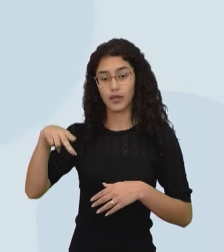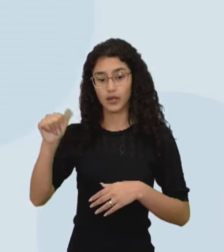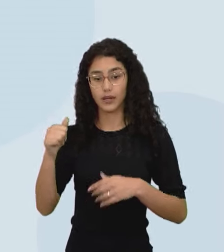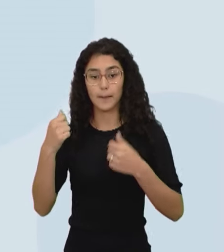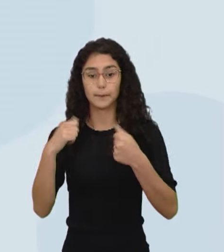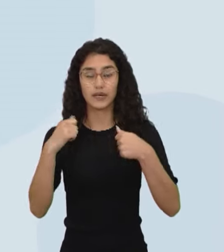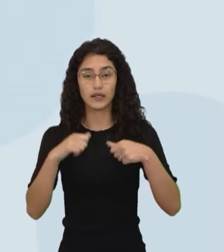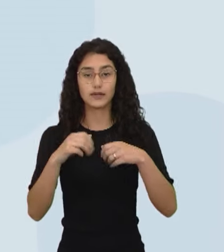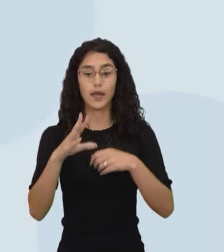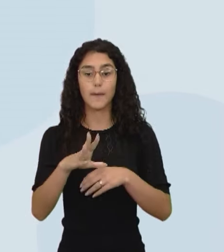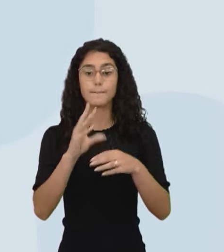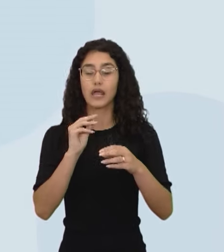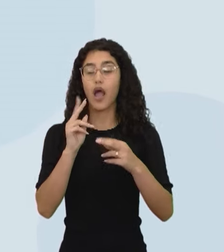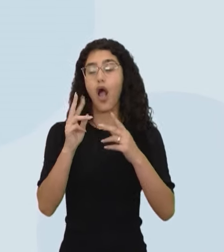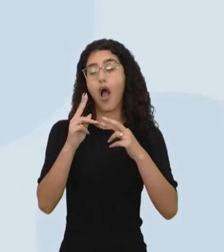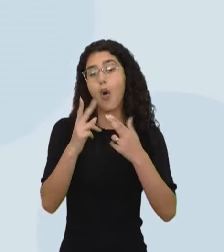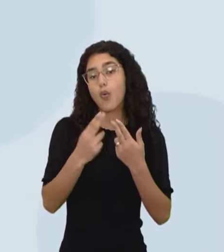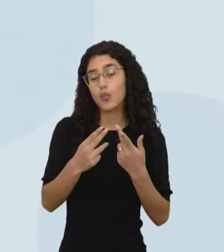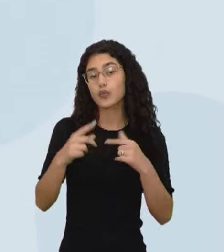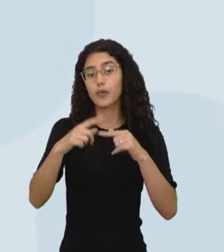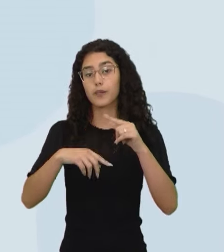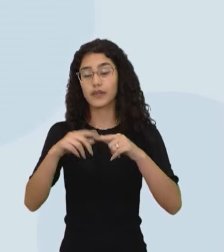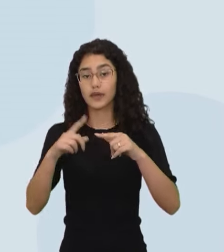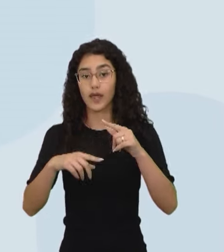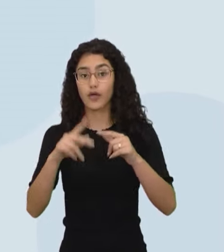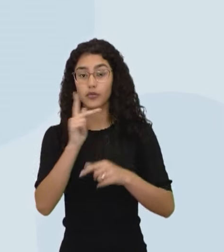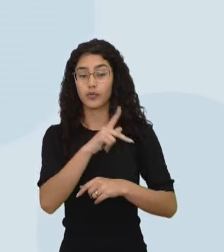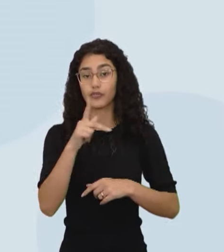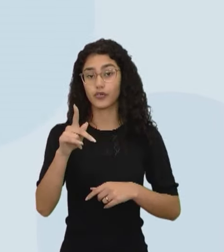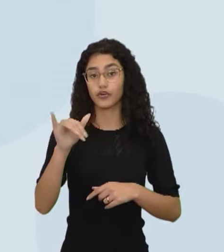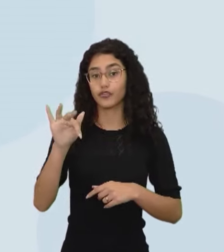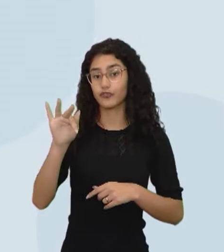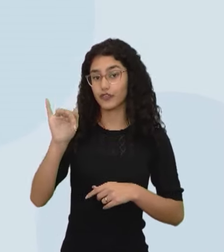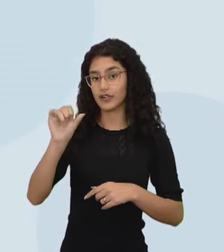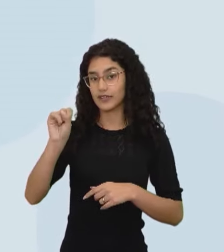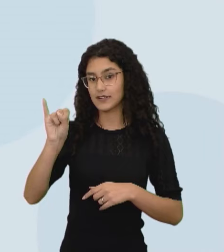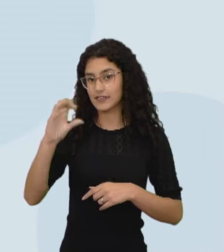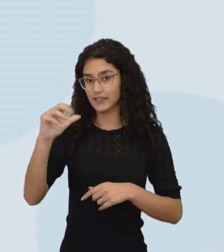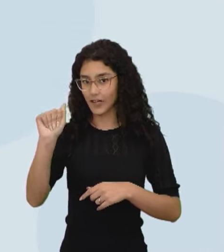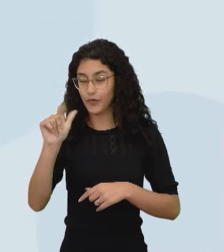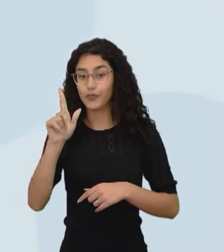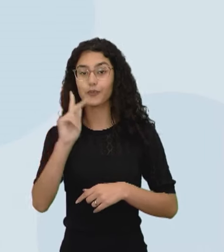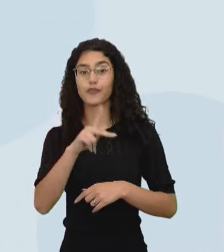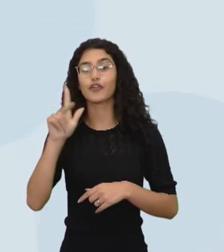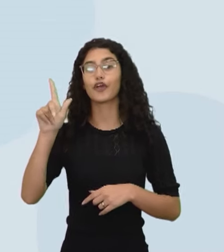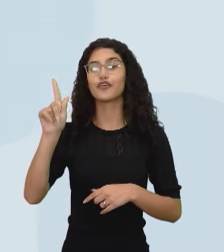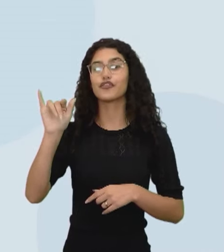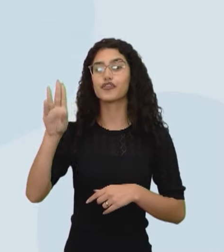sequestrar alguns materiais do professor de física. Beijo, Giba!